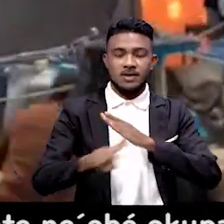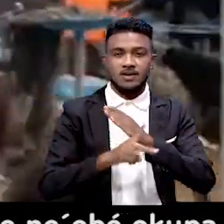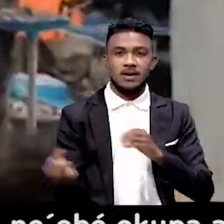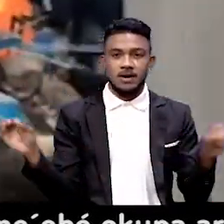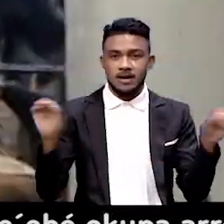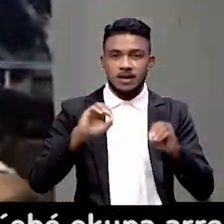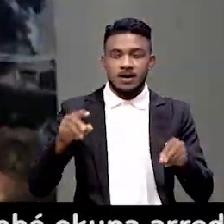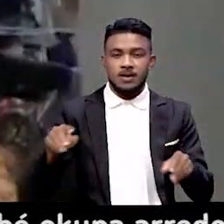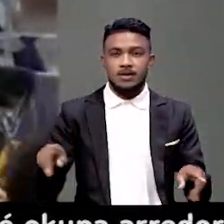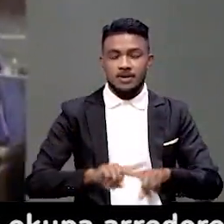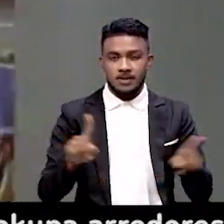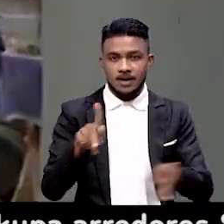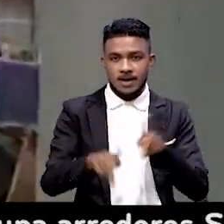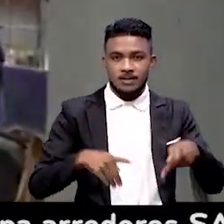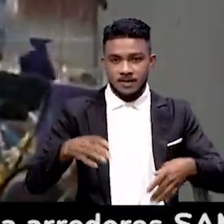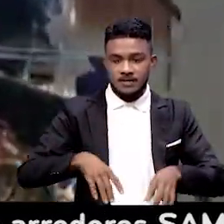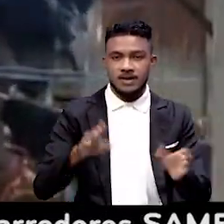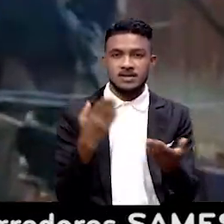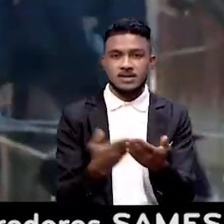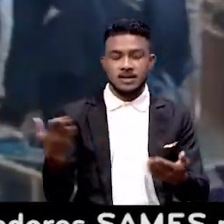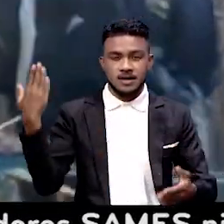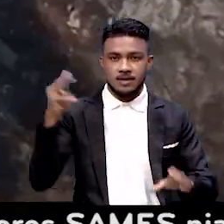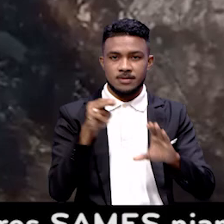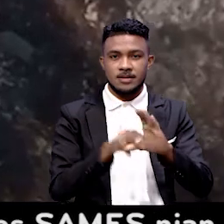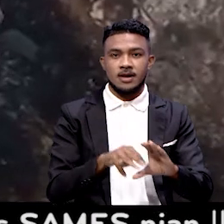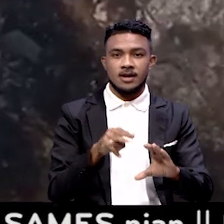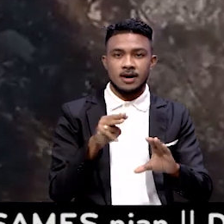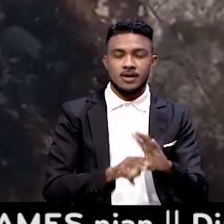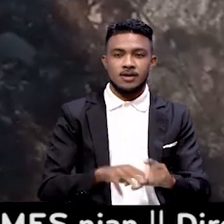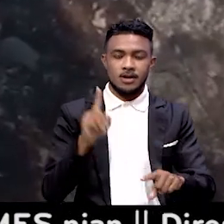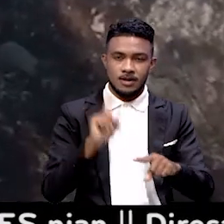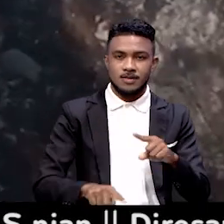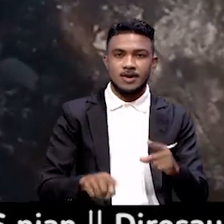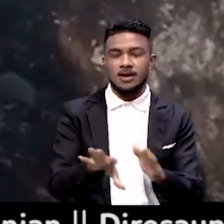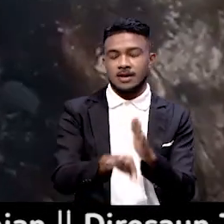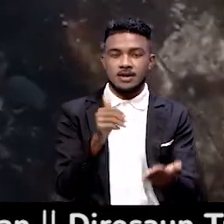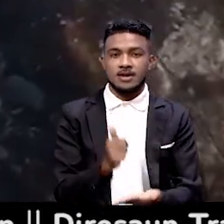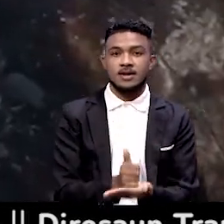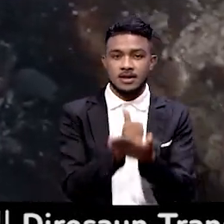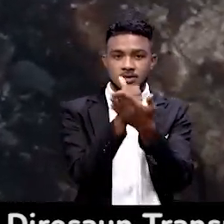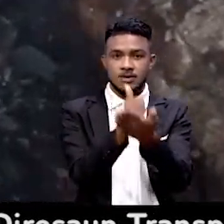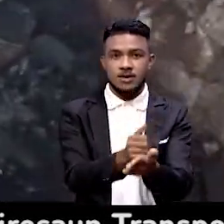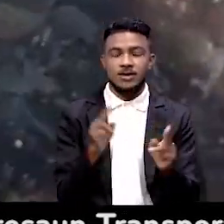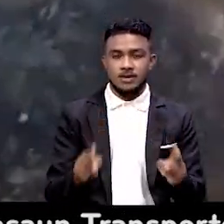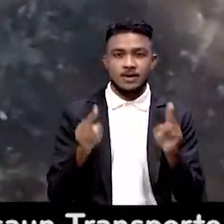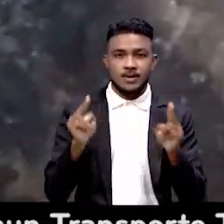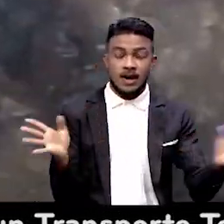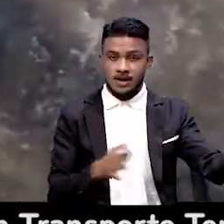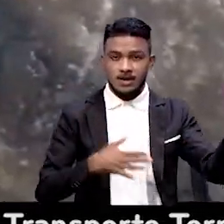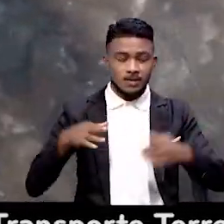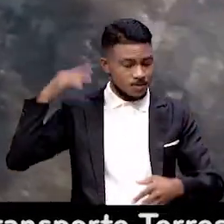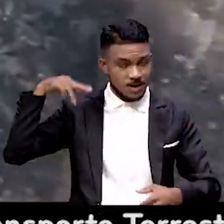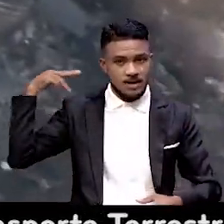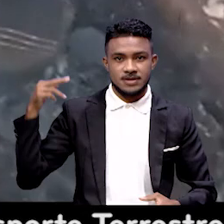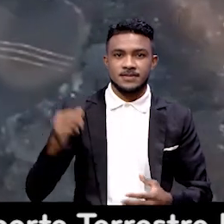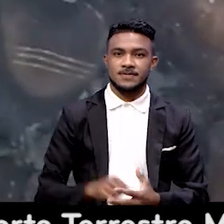be negociante siranizasan e a mercado larang, la belehetan salva impacto husi velocidade anen ne be makas. Ia